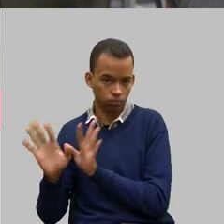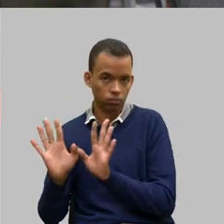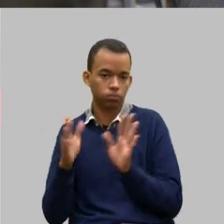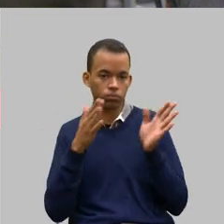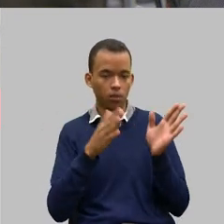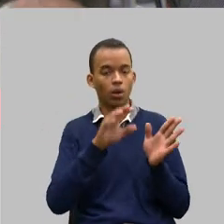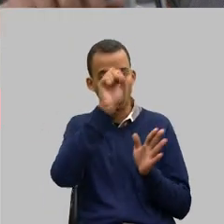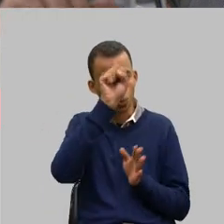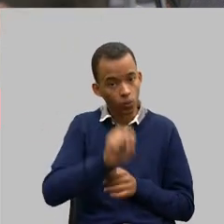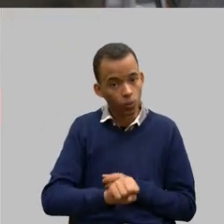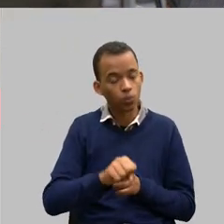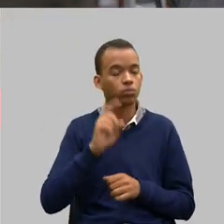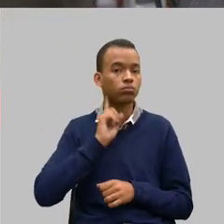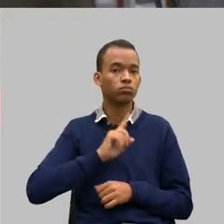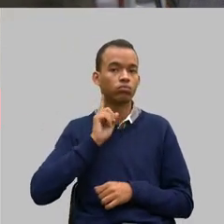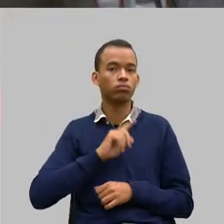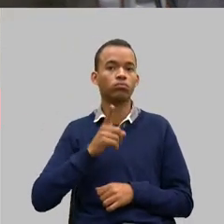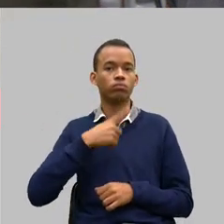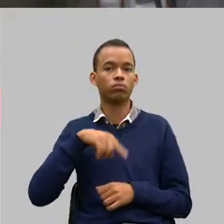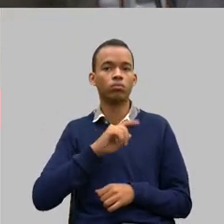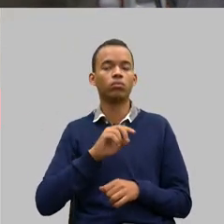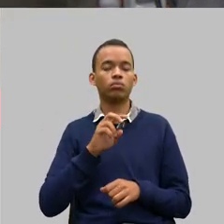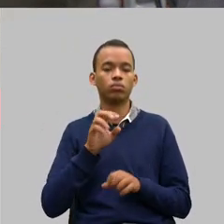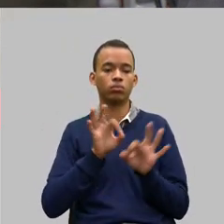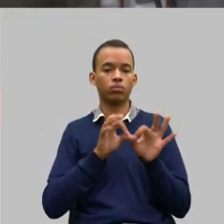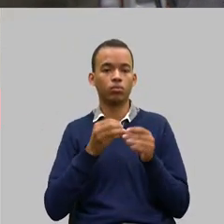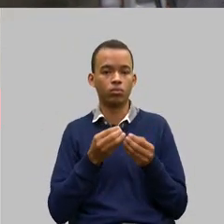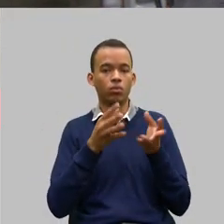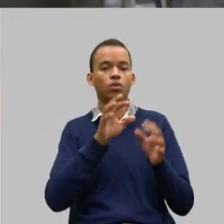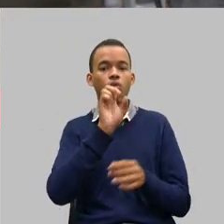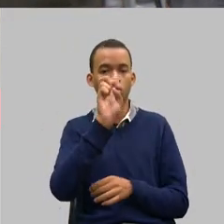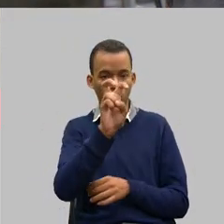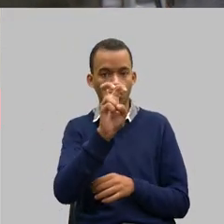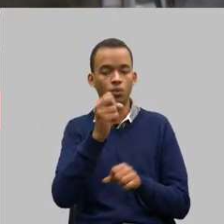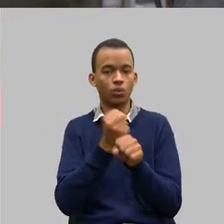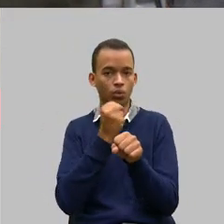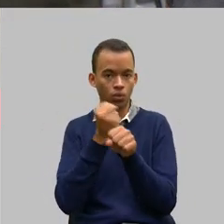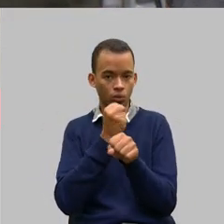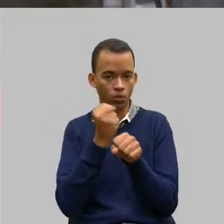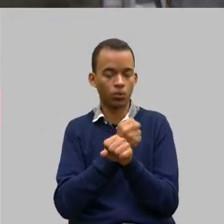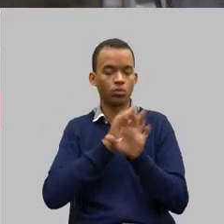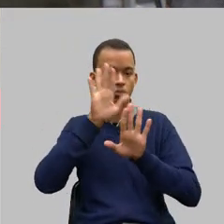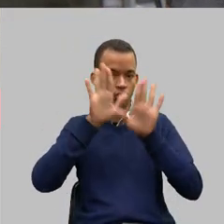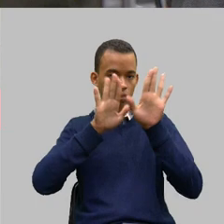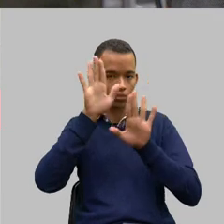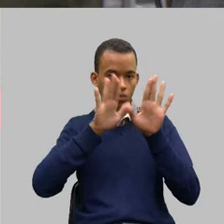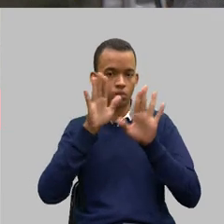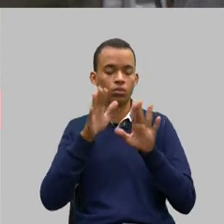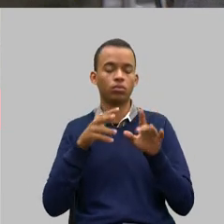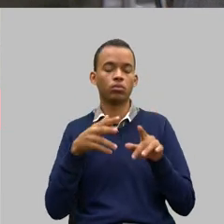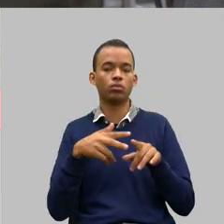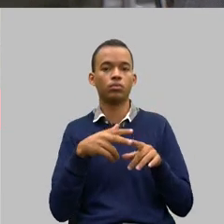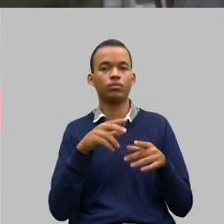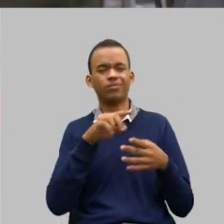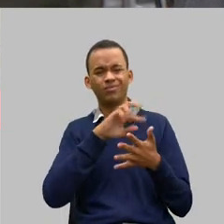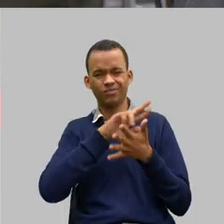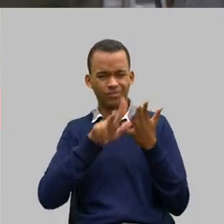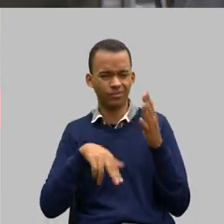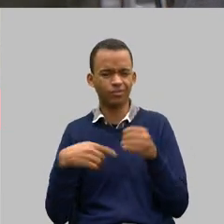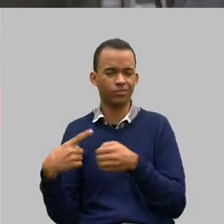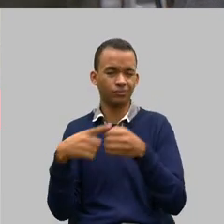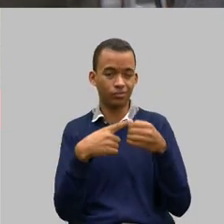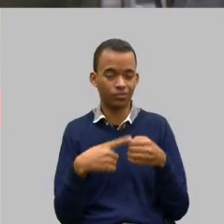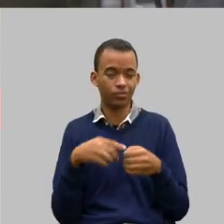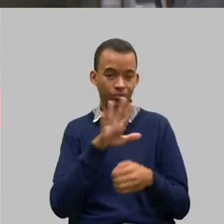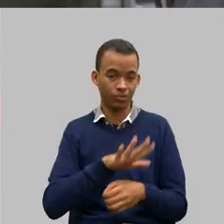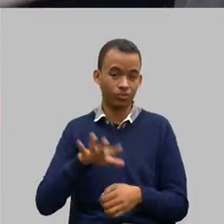licitar lá cinco obras de recuperação funcional que é Marmelópolis o asser Gonçalves camando caia mon